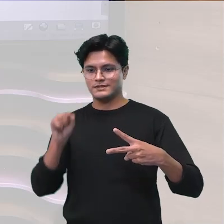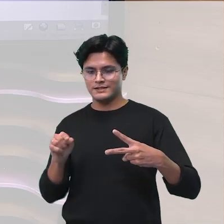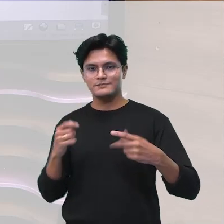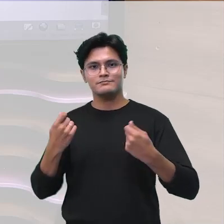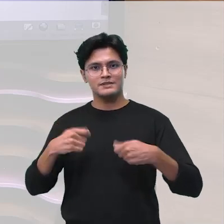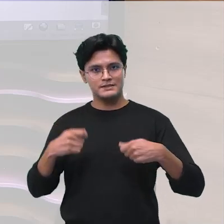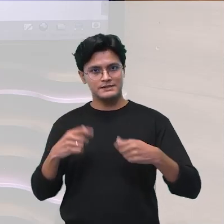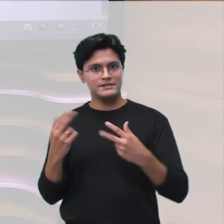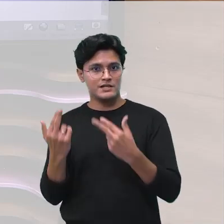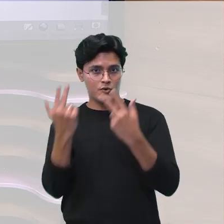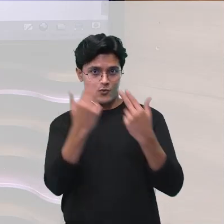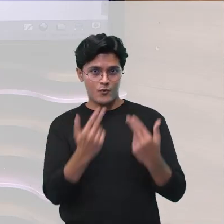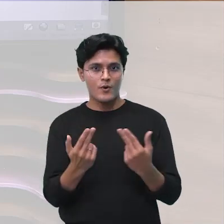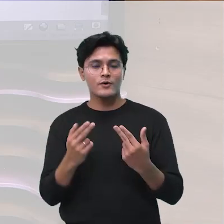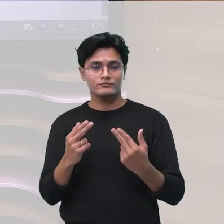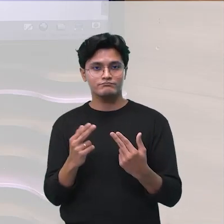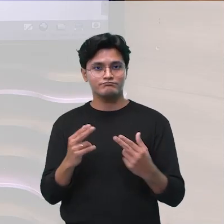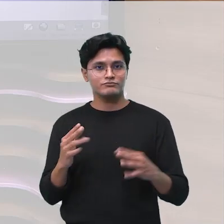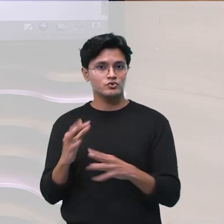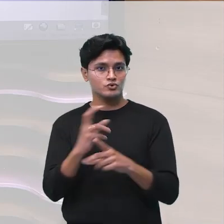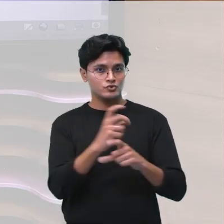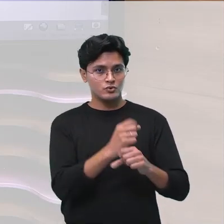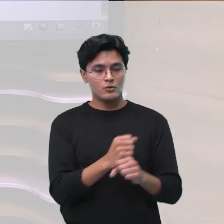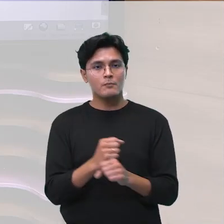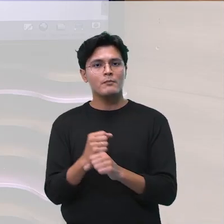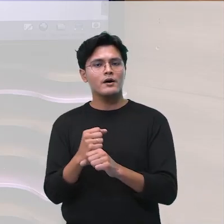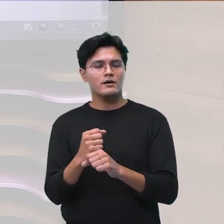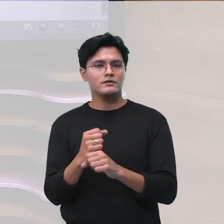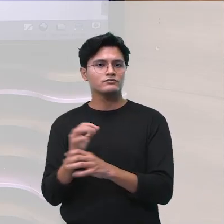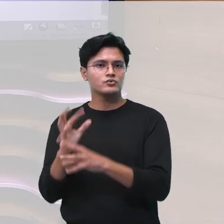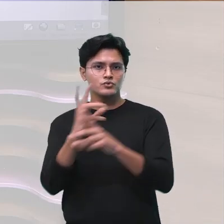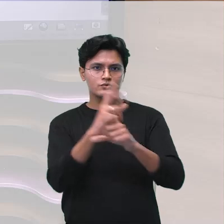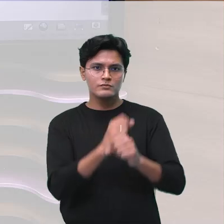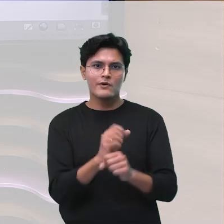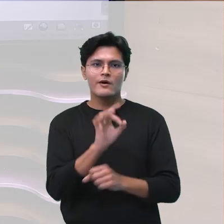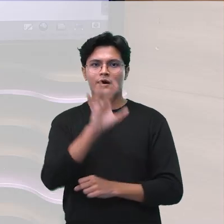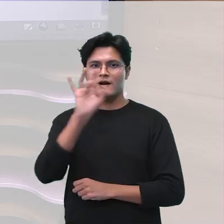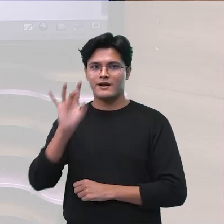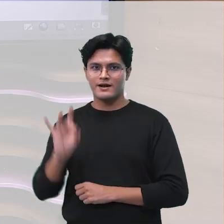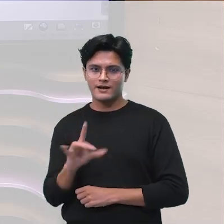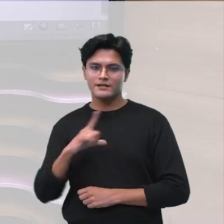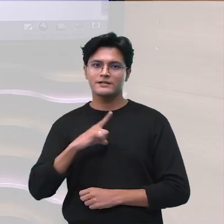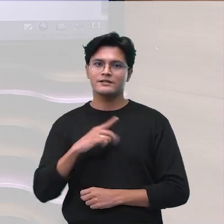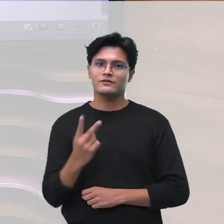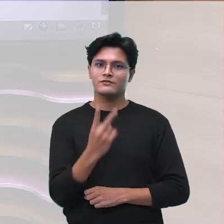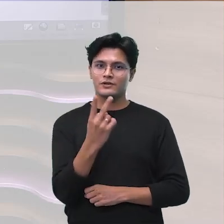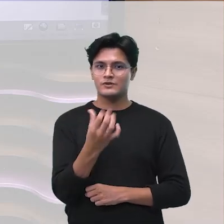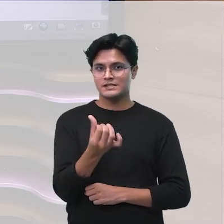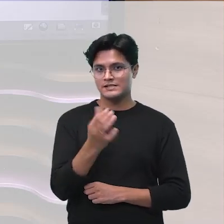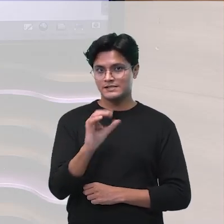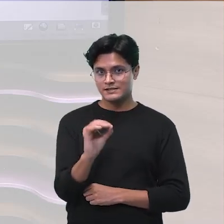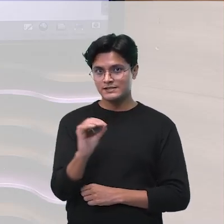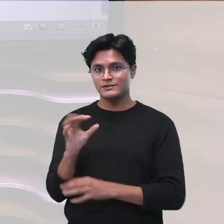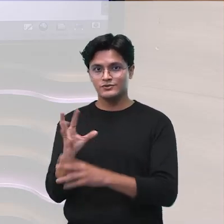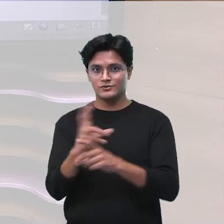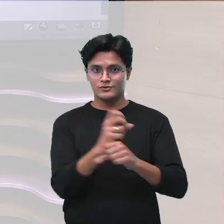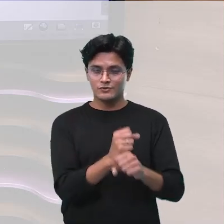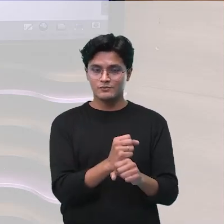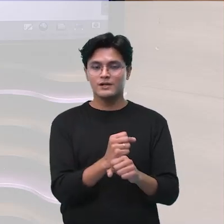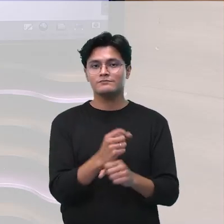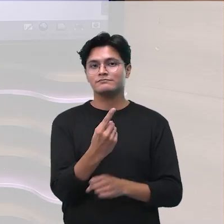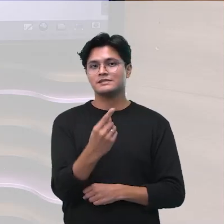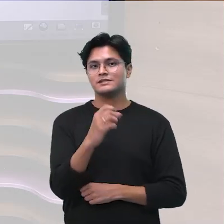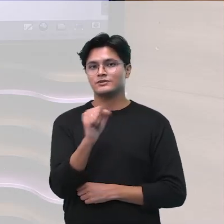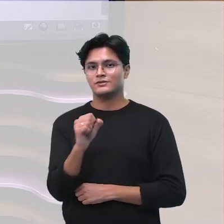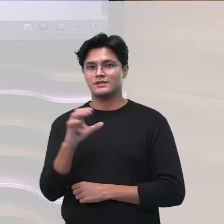quando eu somar os três que valem 60, 3 vezes 6, né, 18, ou seja, 180.